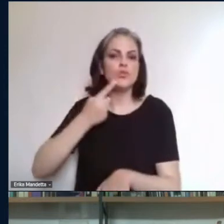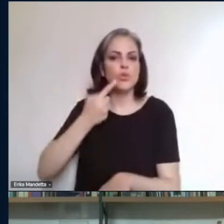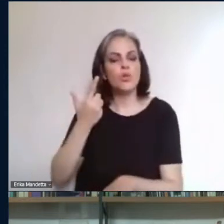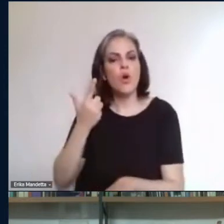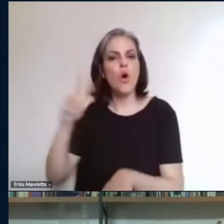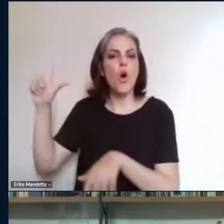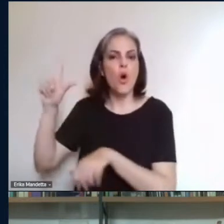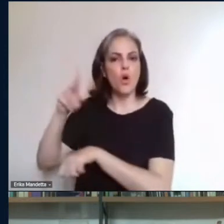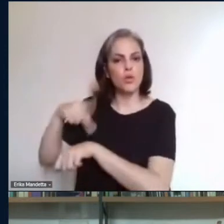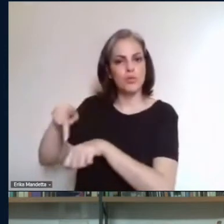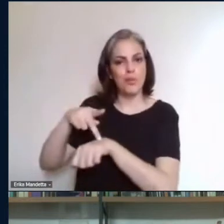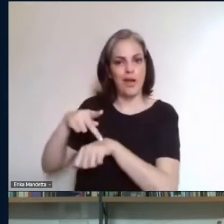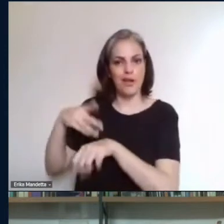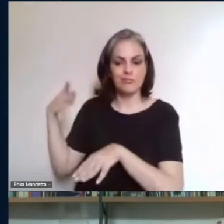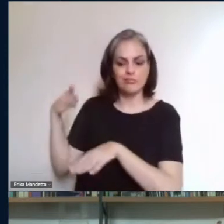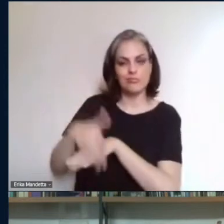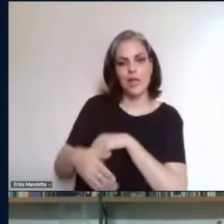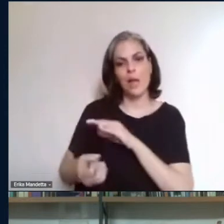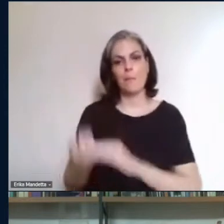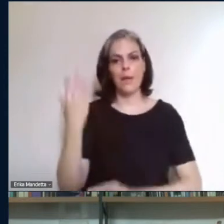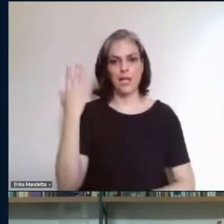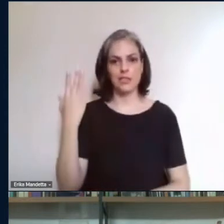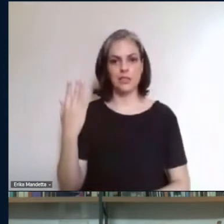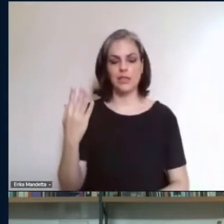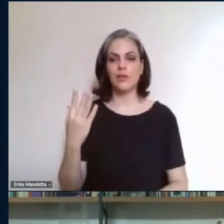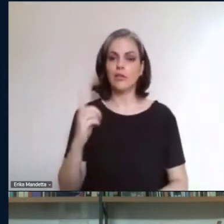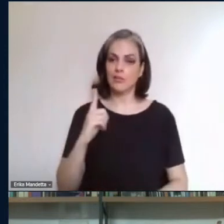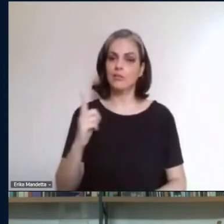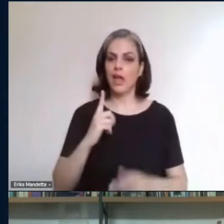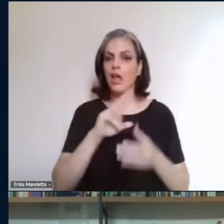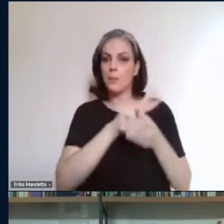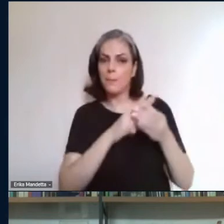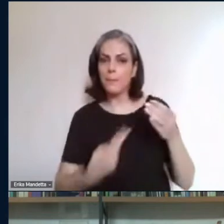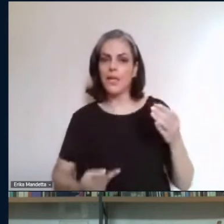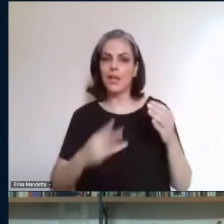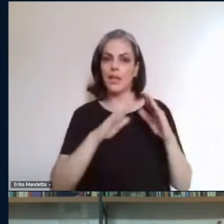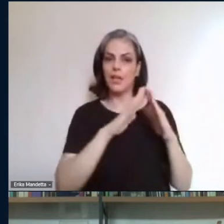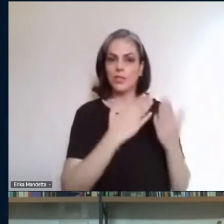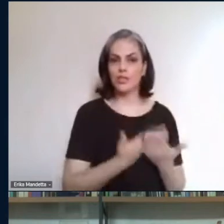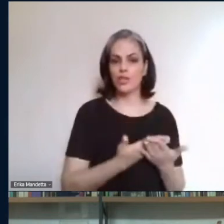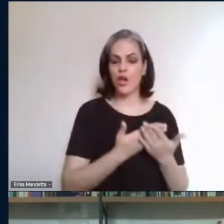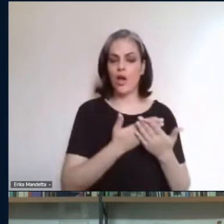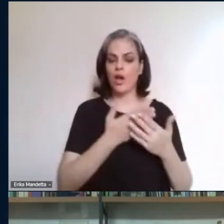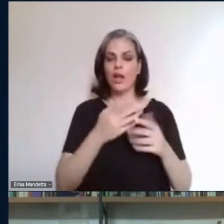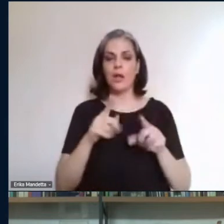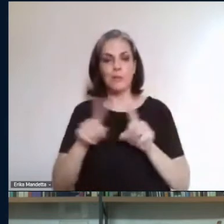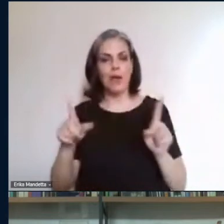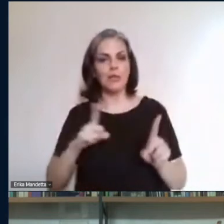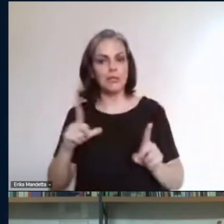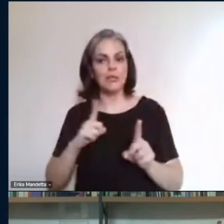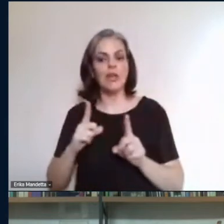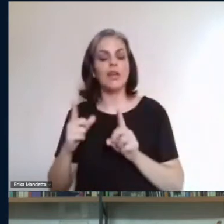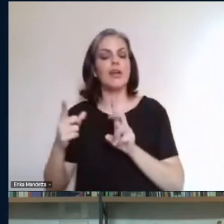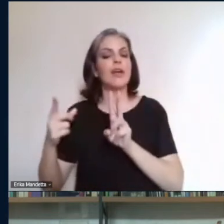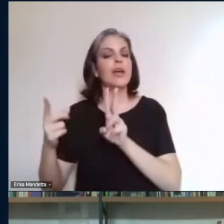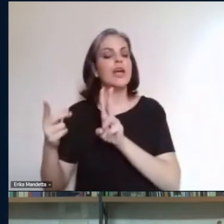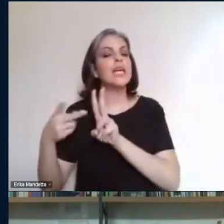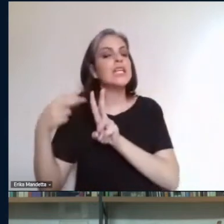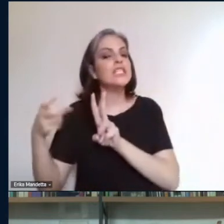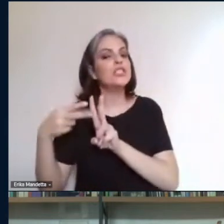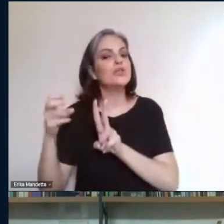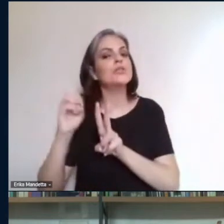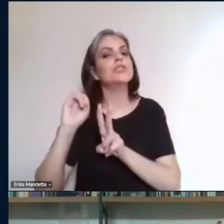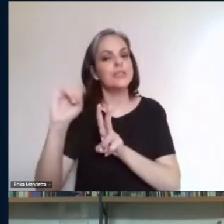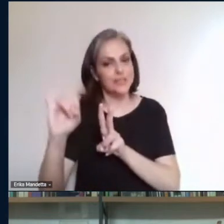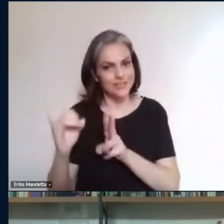bilingue, né, então, educação escolar indígena, podem ter audiências públicas, né, que tenham